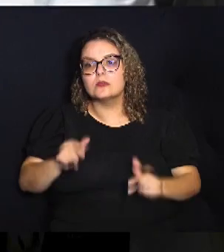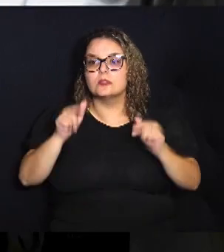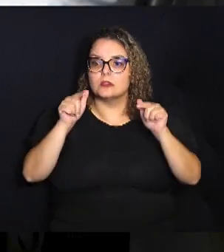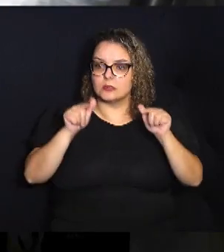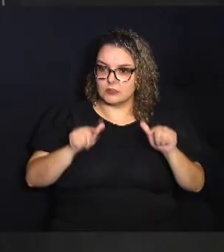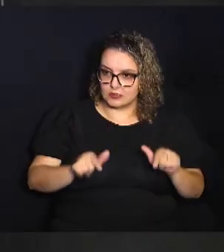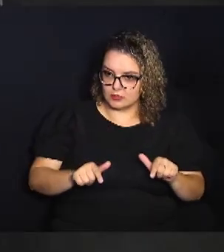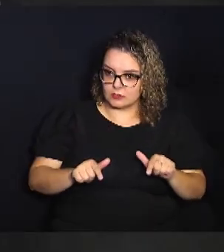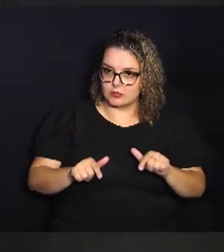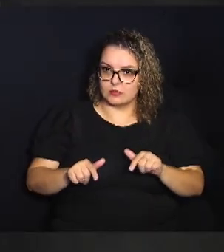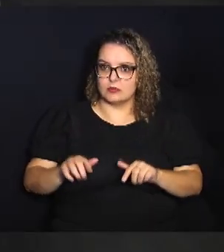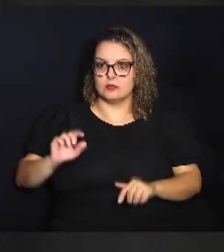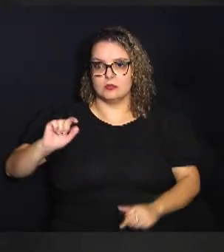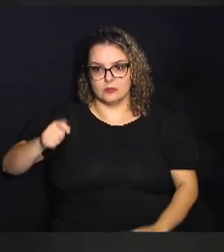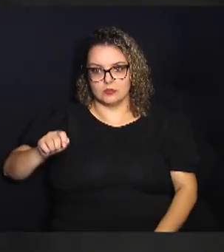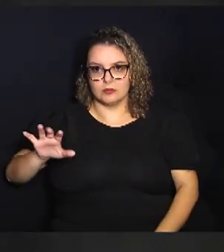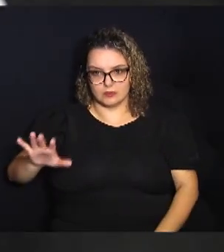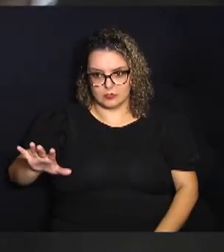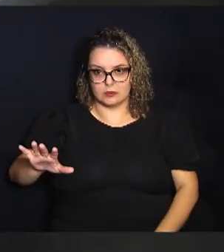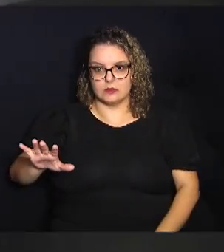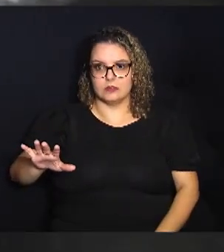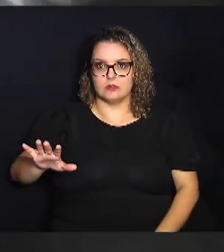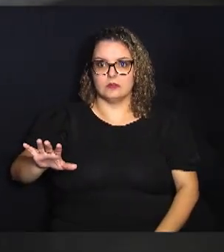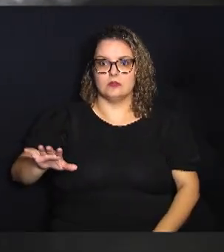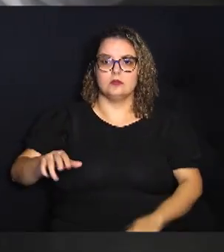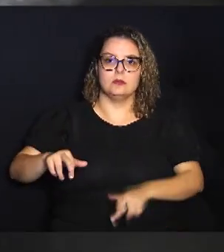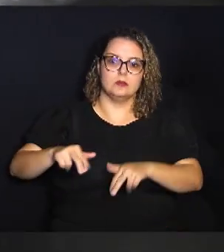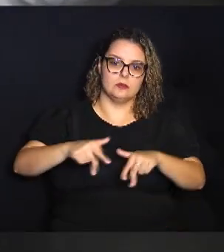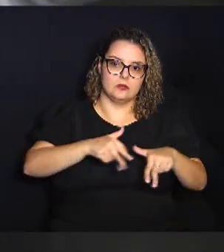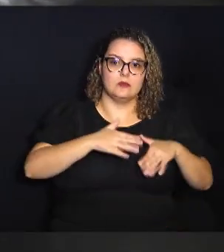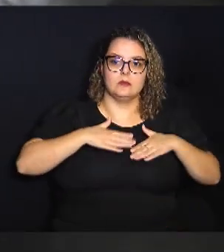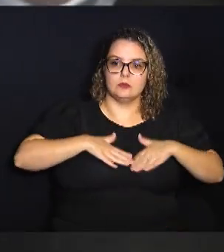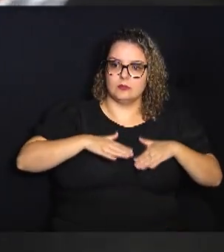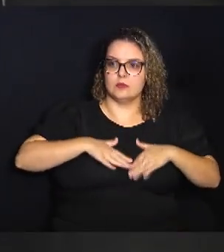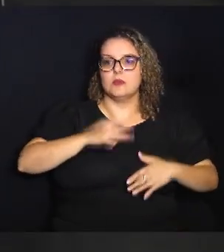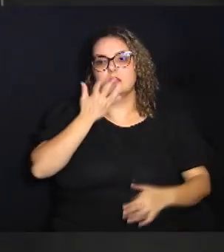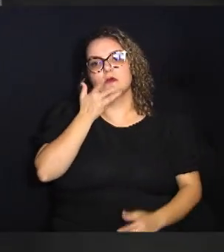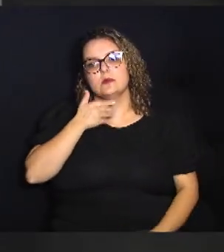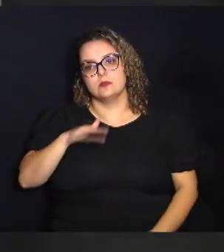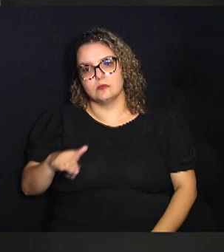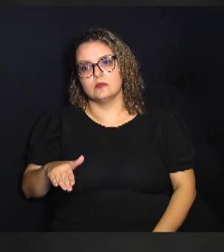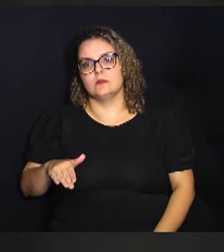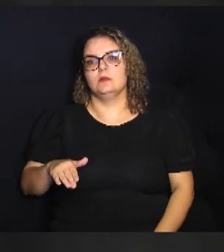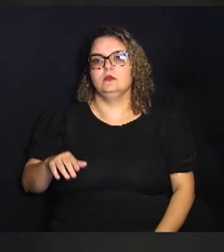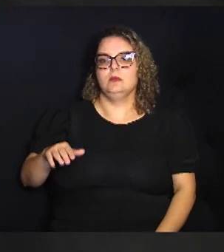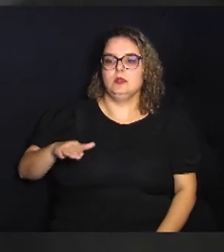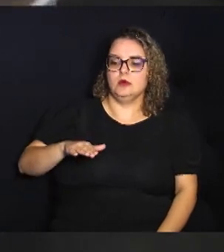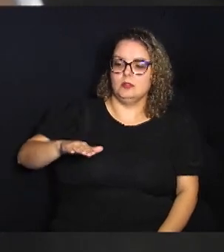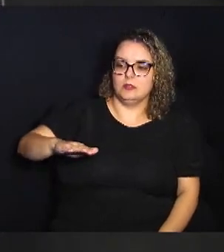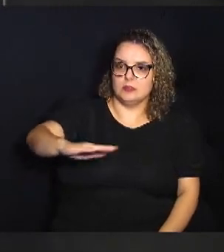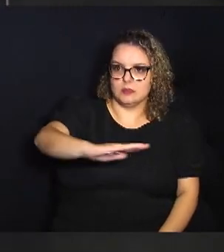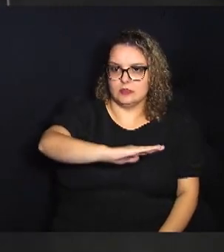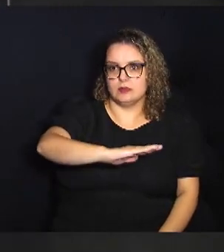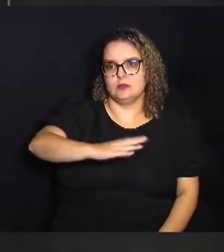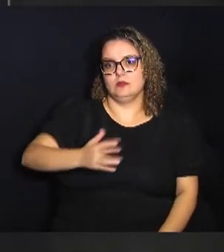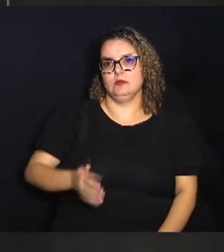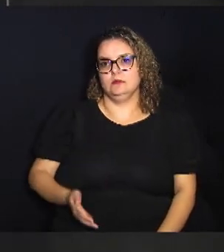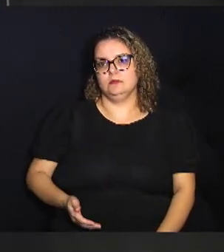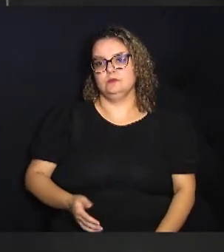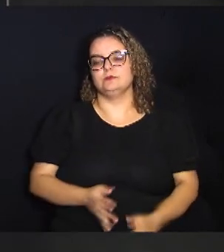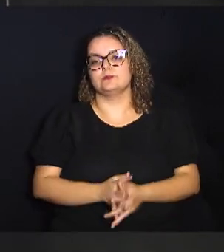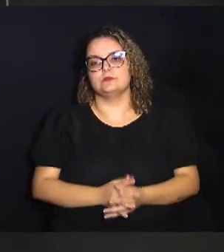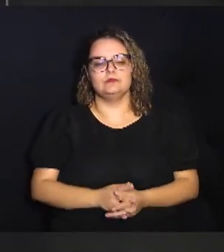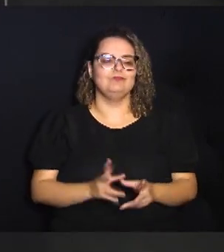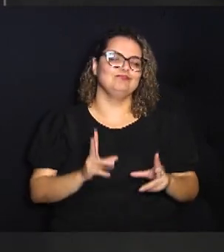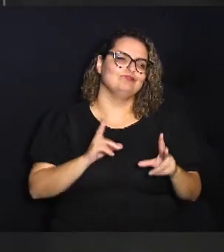local, deixou a chave com alguém lá e saiu para acalmar a criança, para esse alguém pegar o carro e tirar o carro de lá.